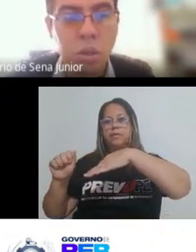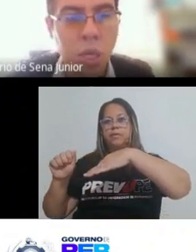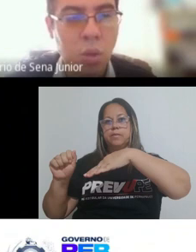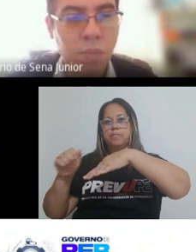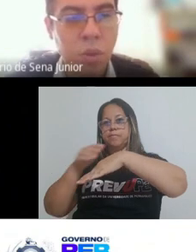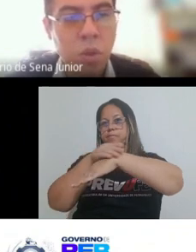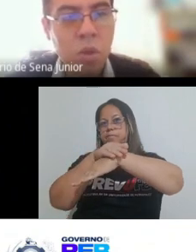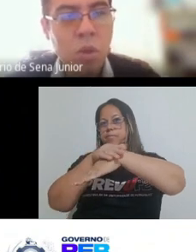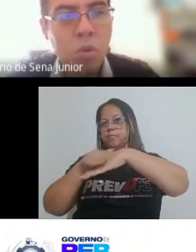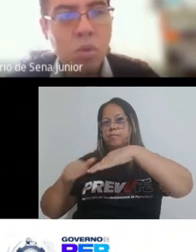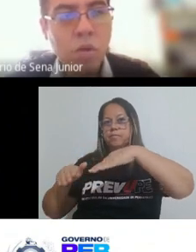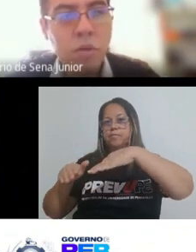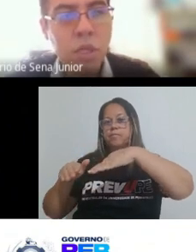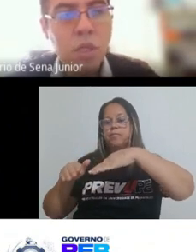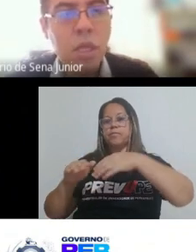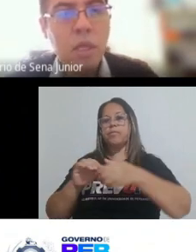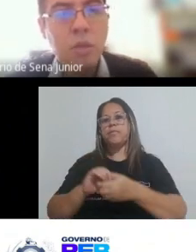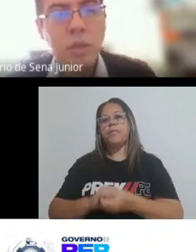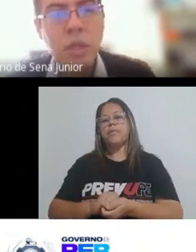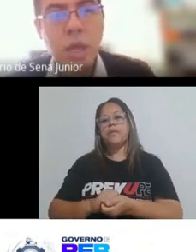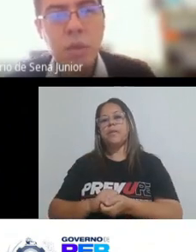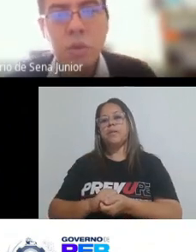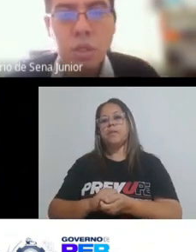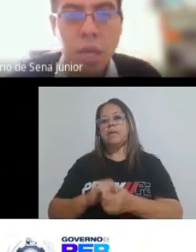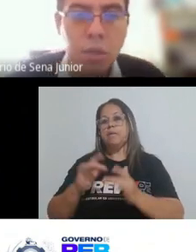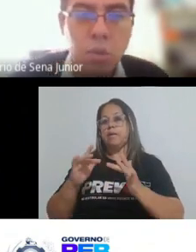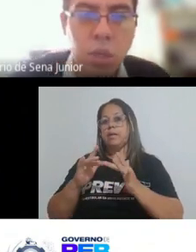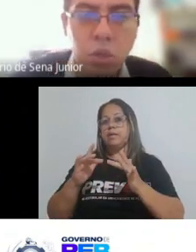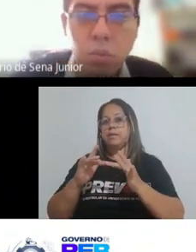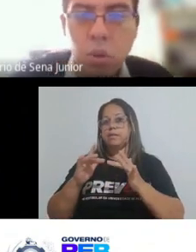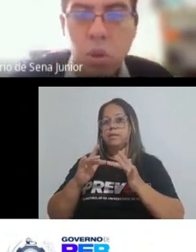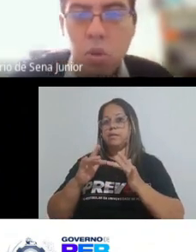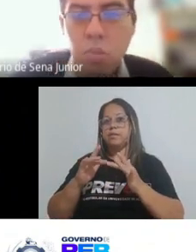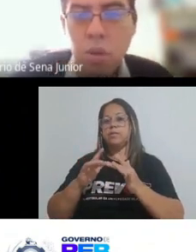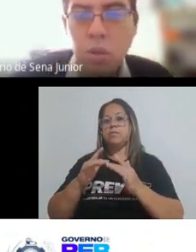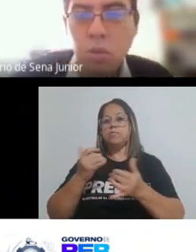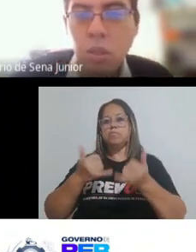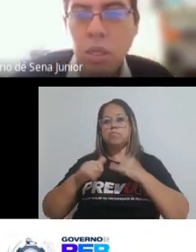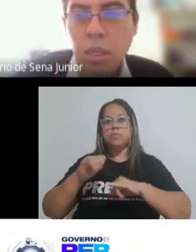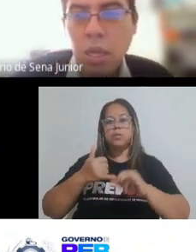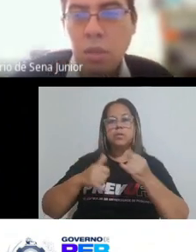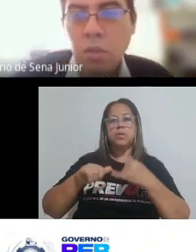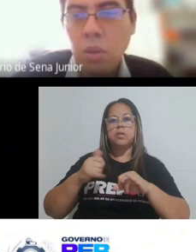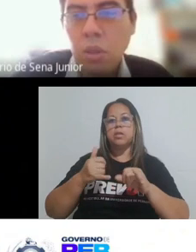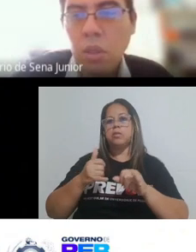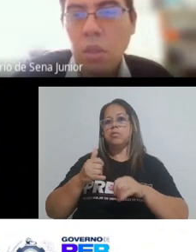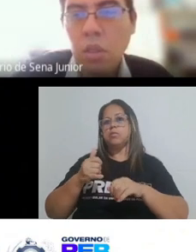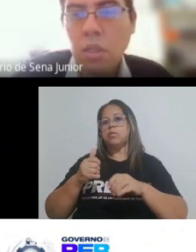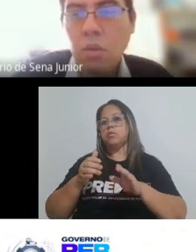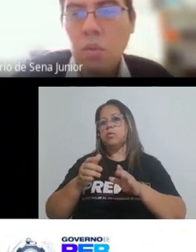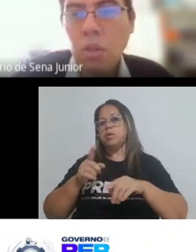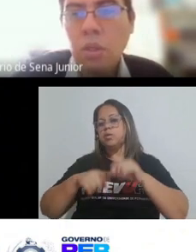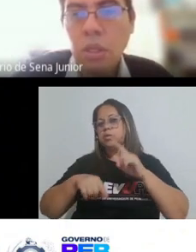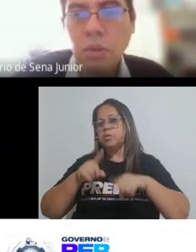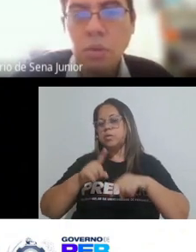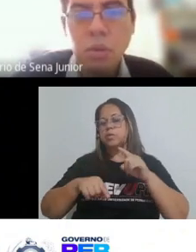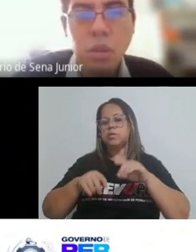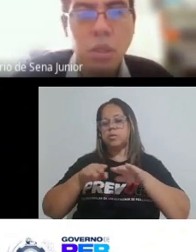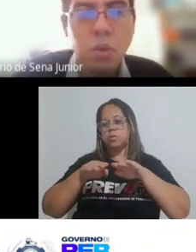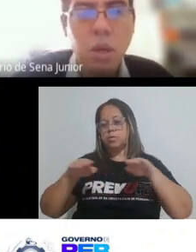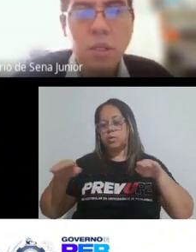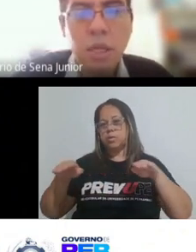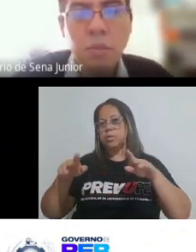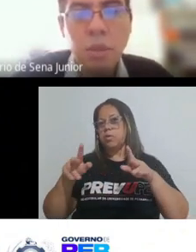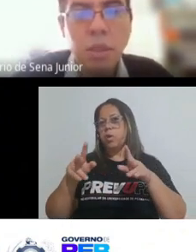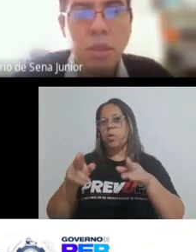horizontal. Os coiscentes de atrito cinétrico e estático entre o próprio plano inclinado são coincídios